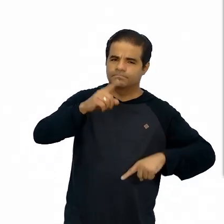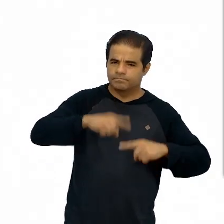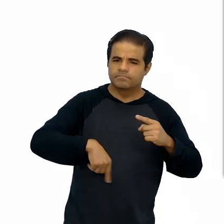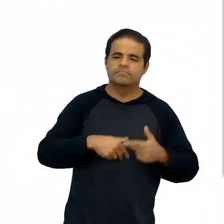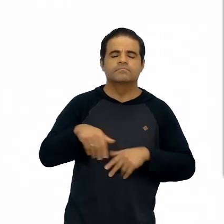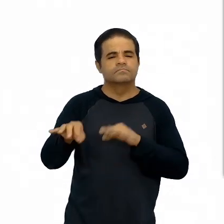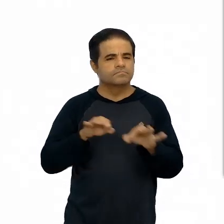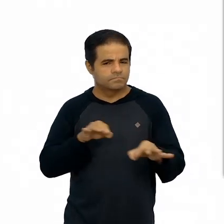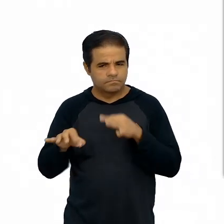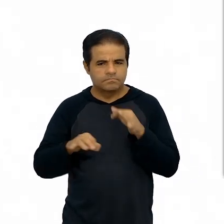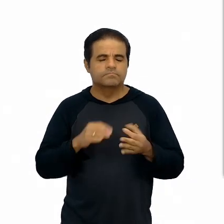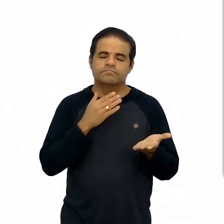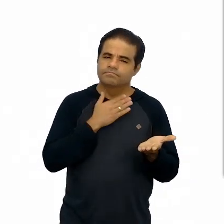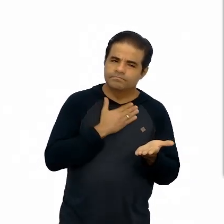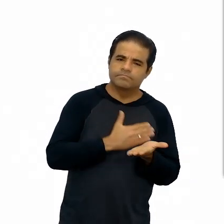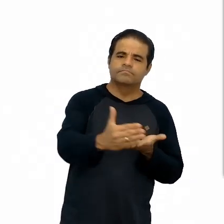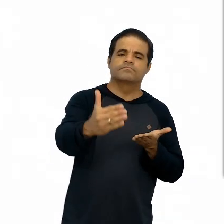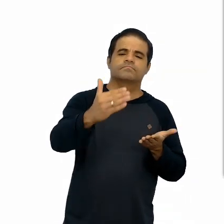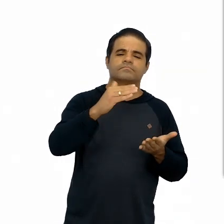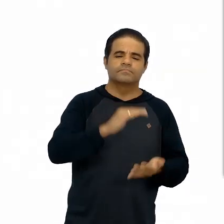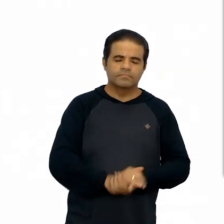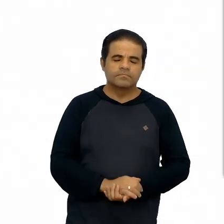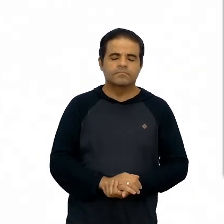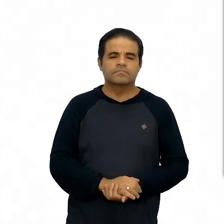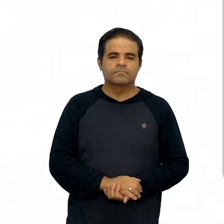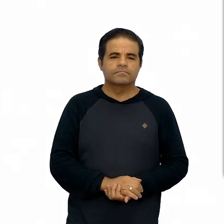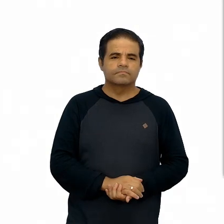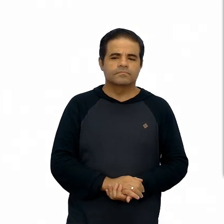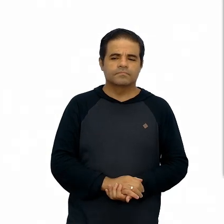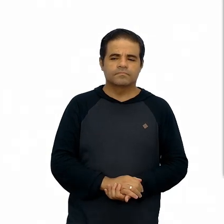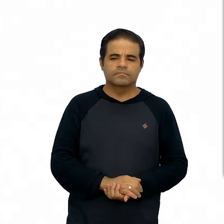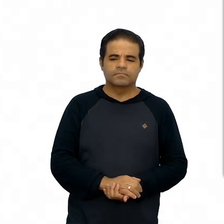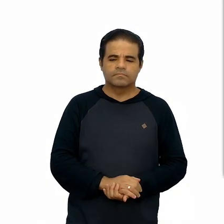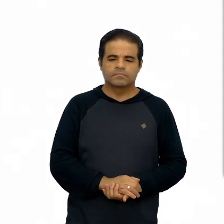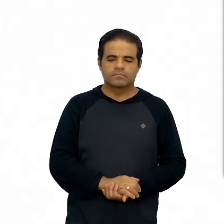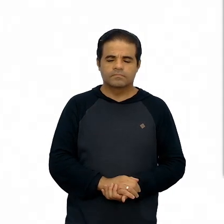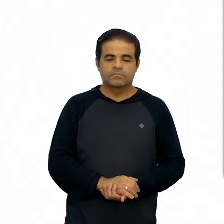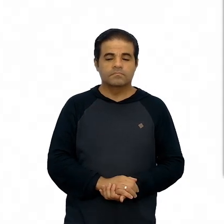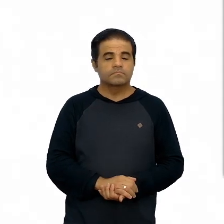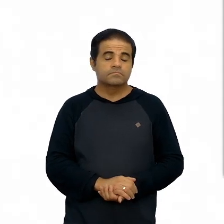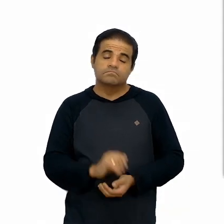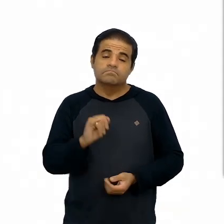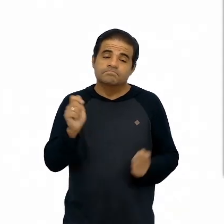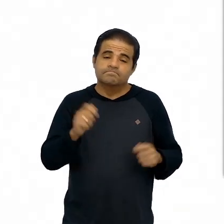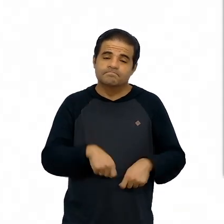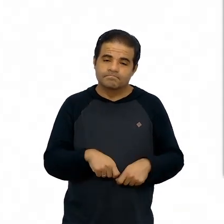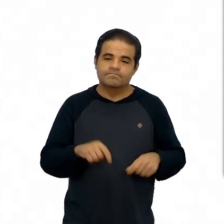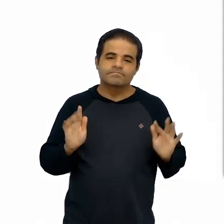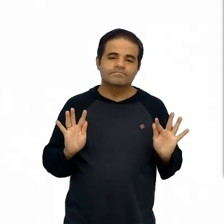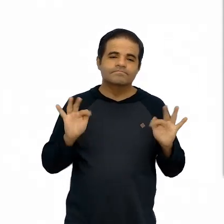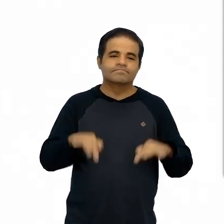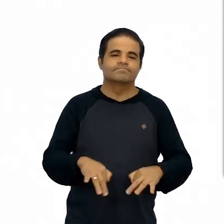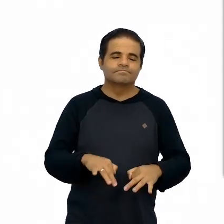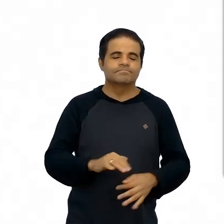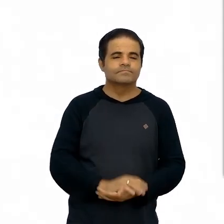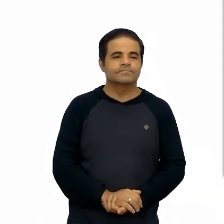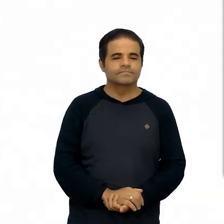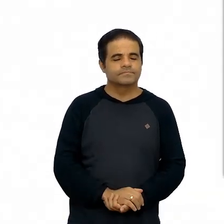ao planejamento, iniciando, né? E, por fim, se possível,